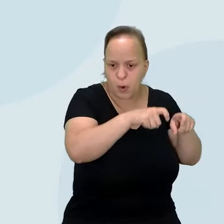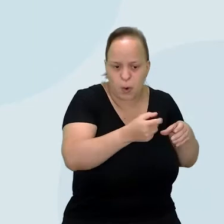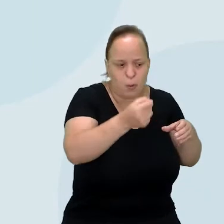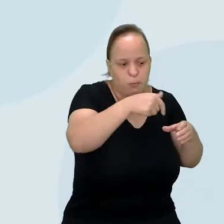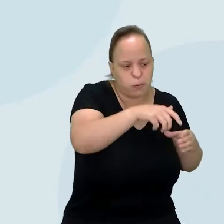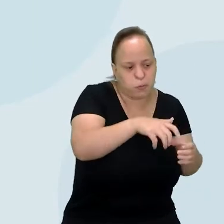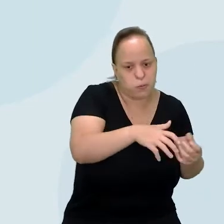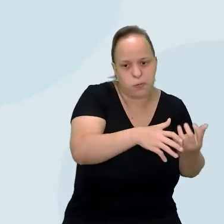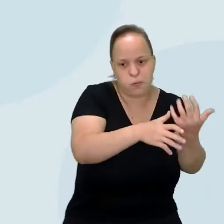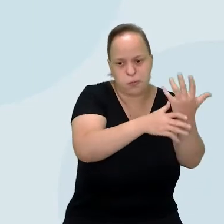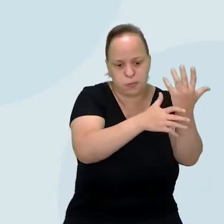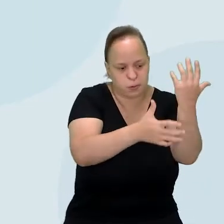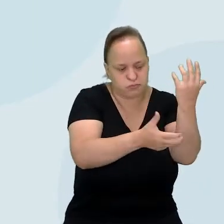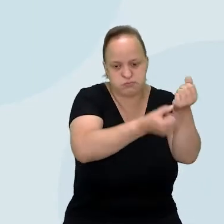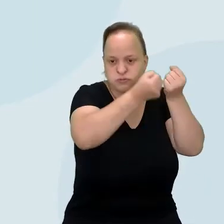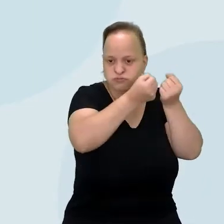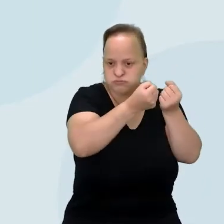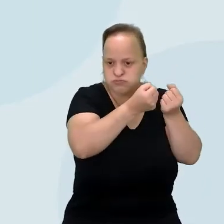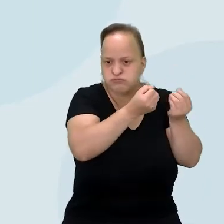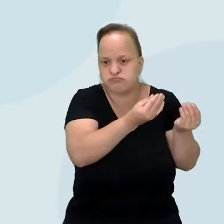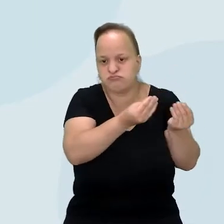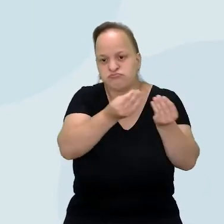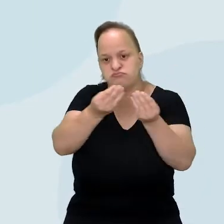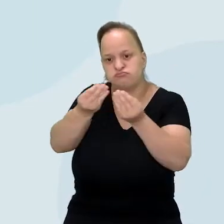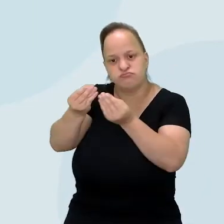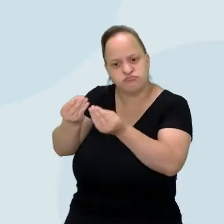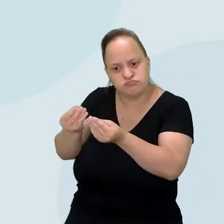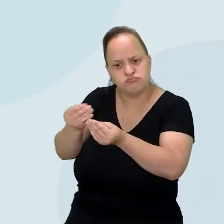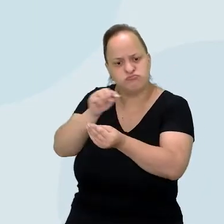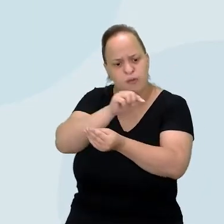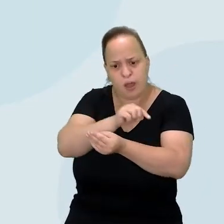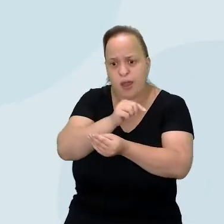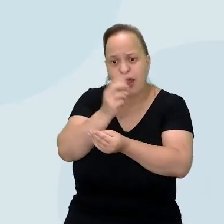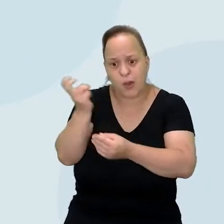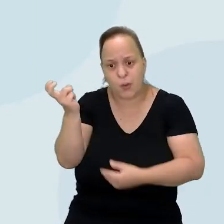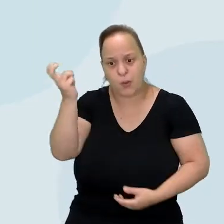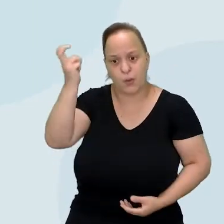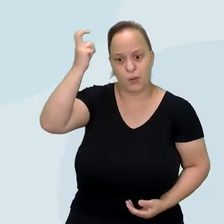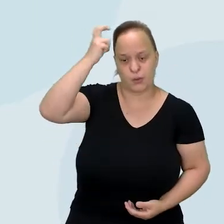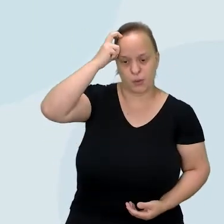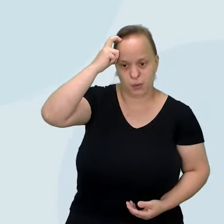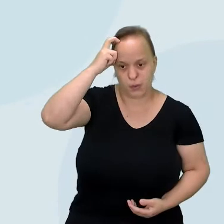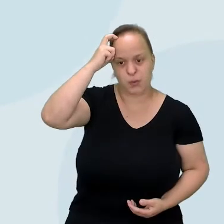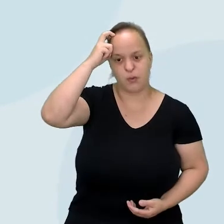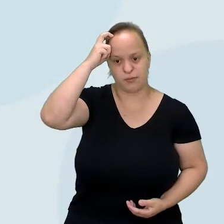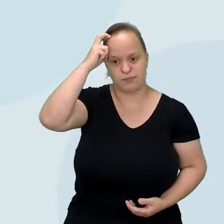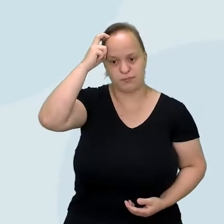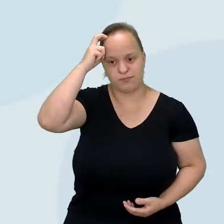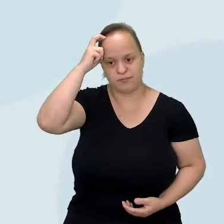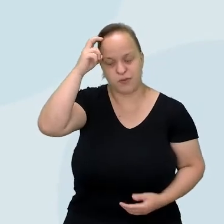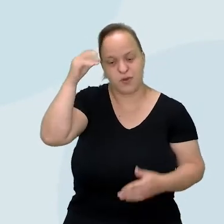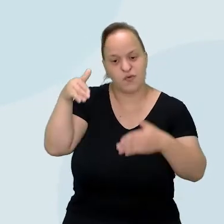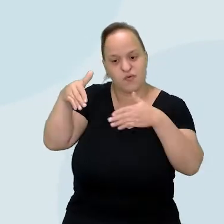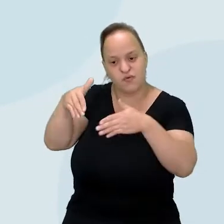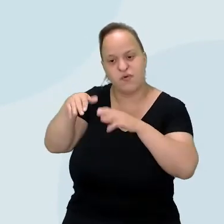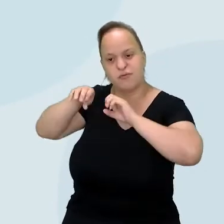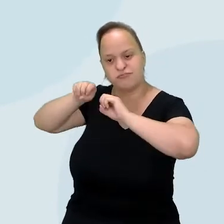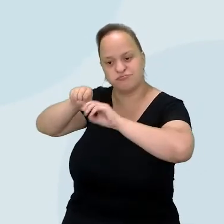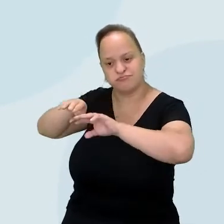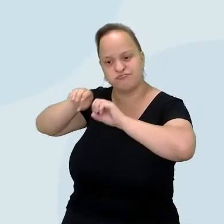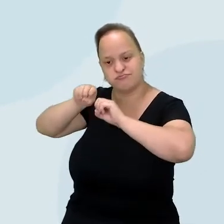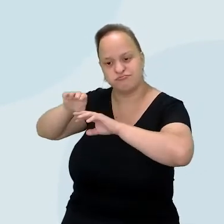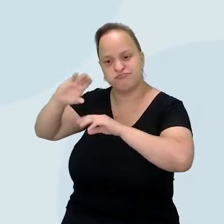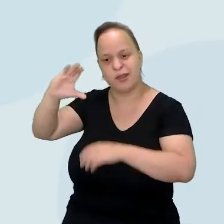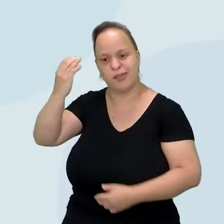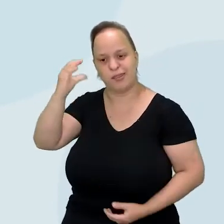podem também ser uma prática de inculturação no ensino de ciências da